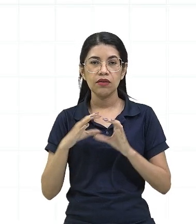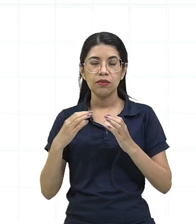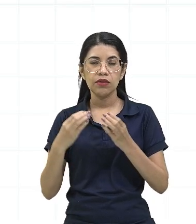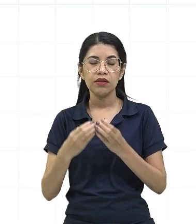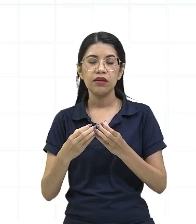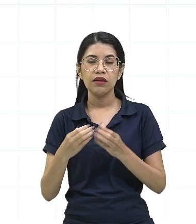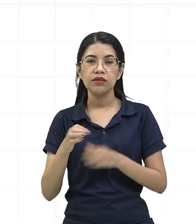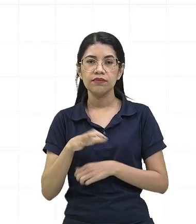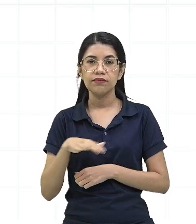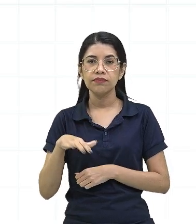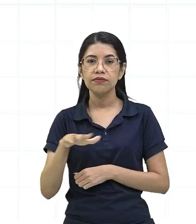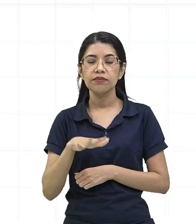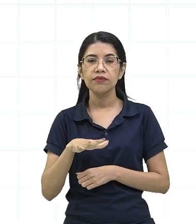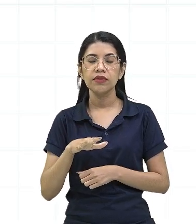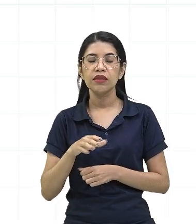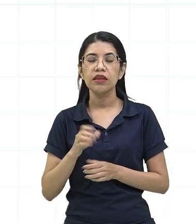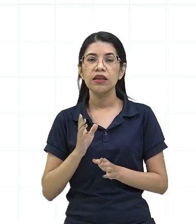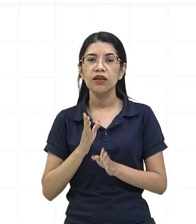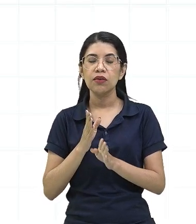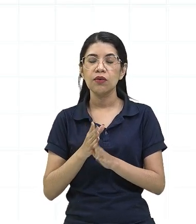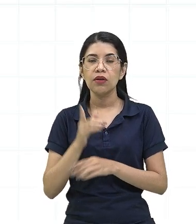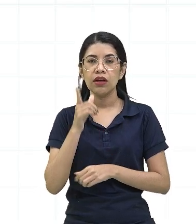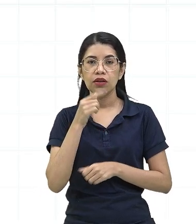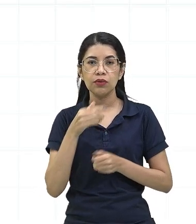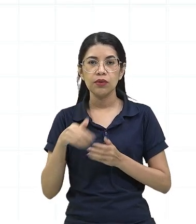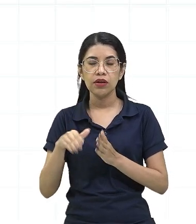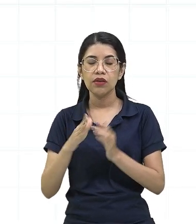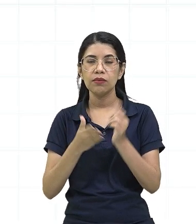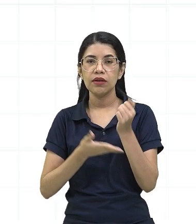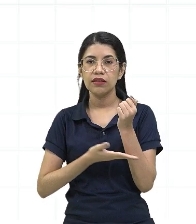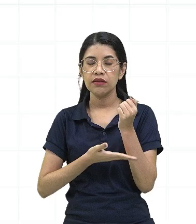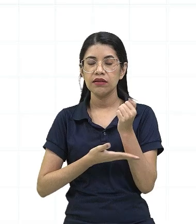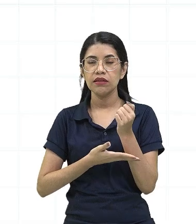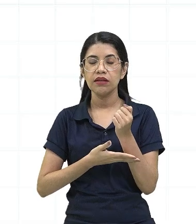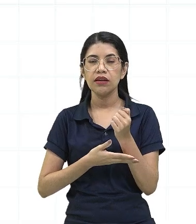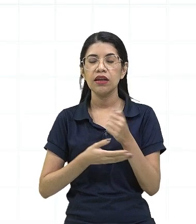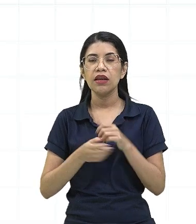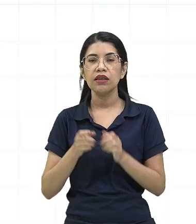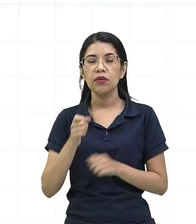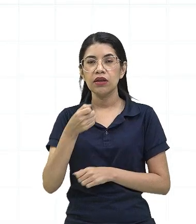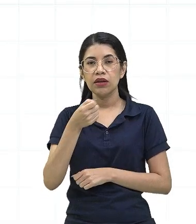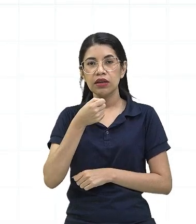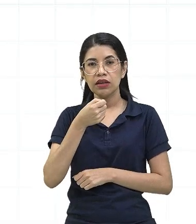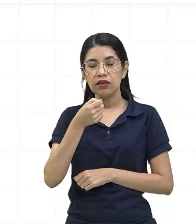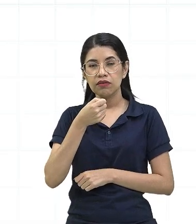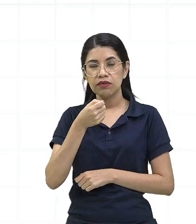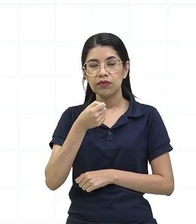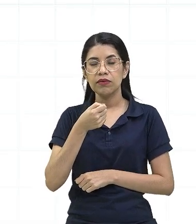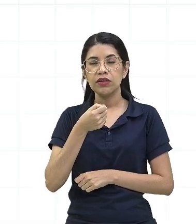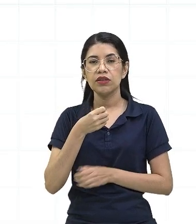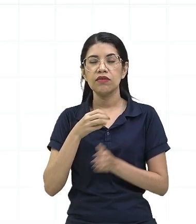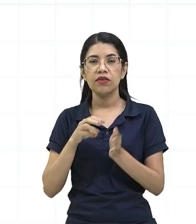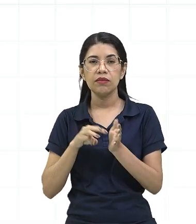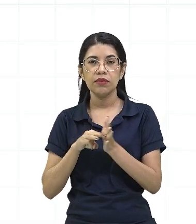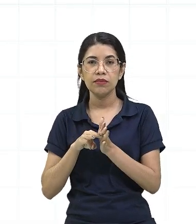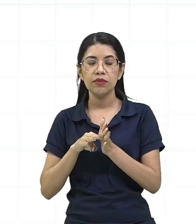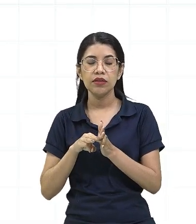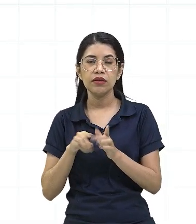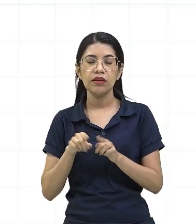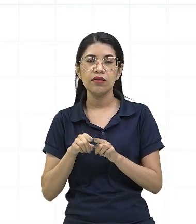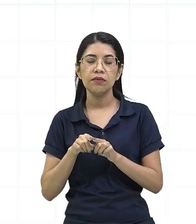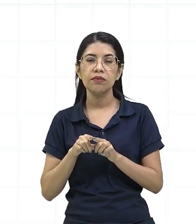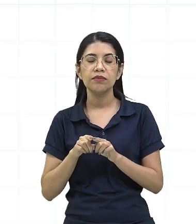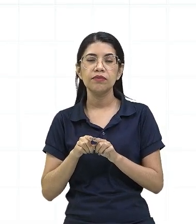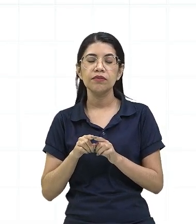José, localidade às margens do rio Madeira, por meio de entrevistas e com 30 pescadores